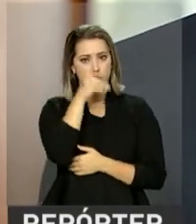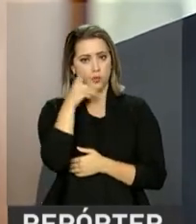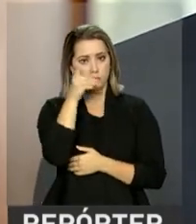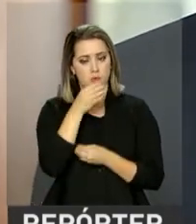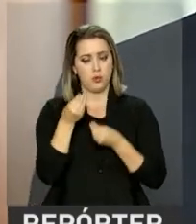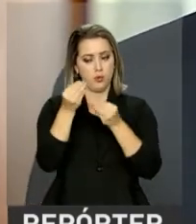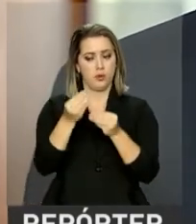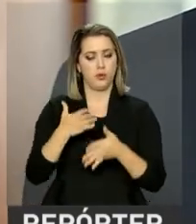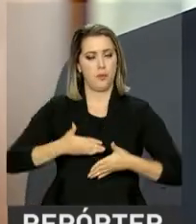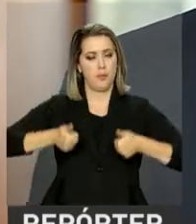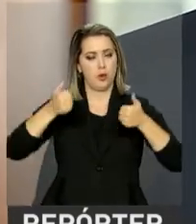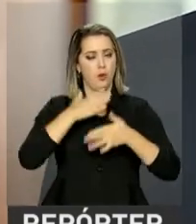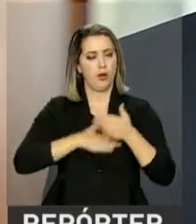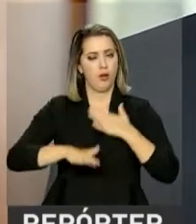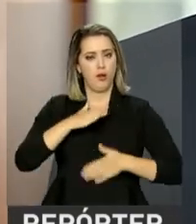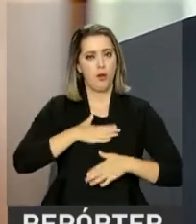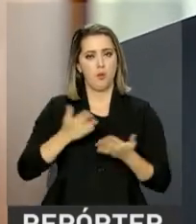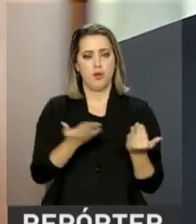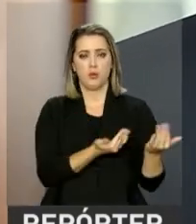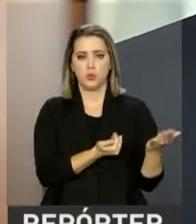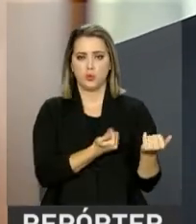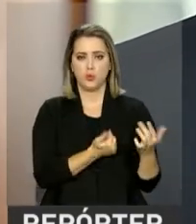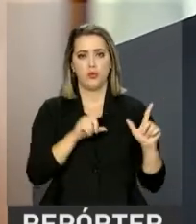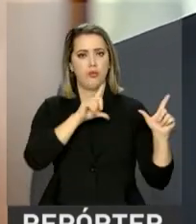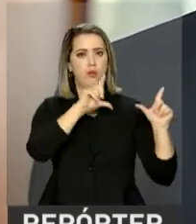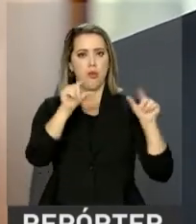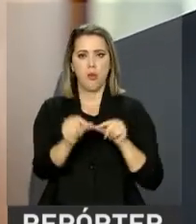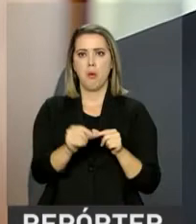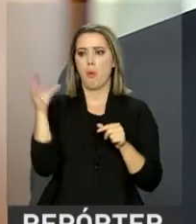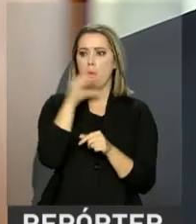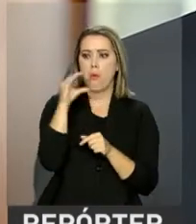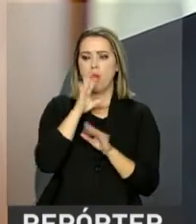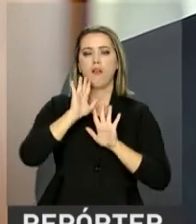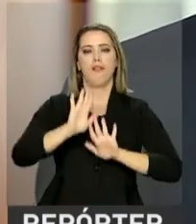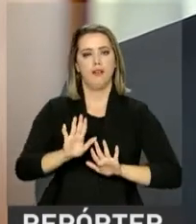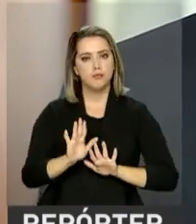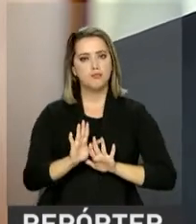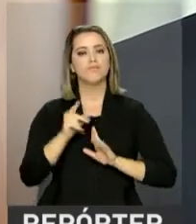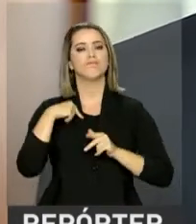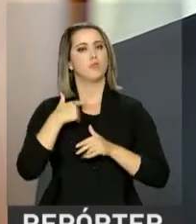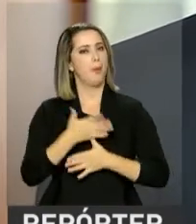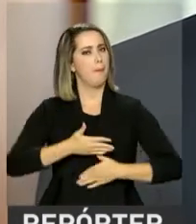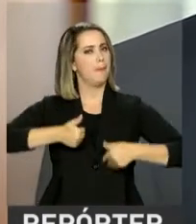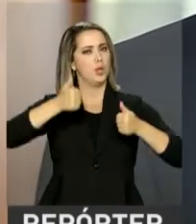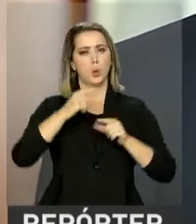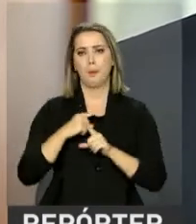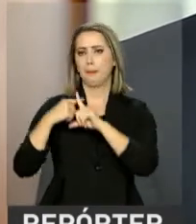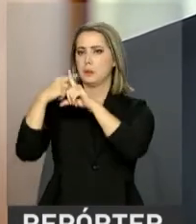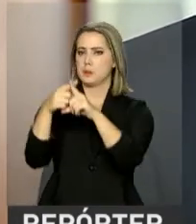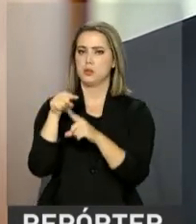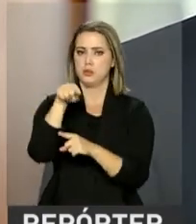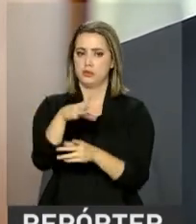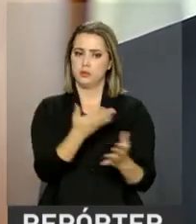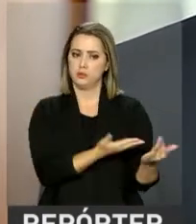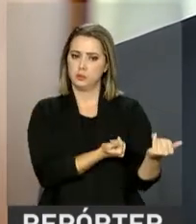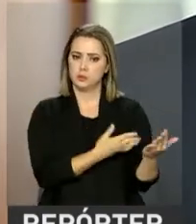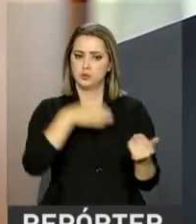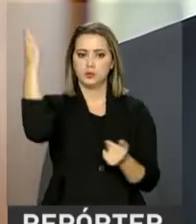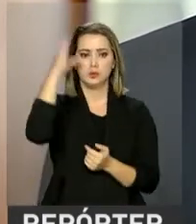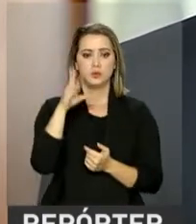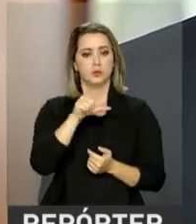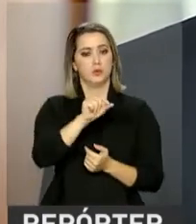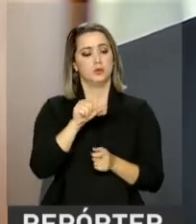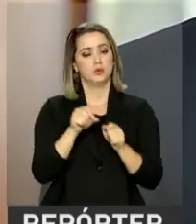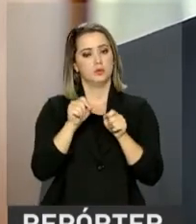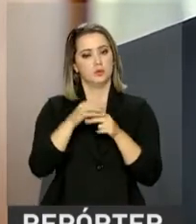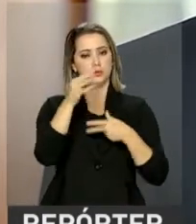tranquilidade aos jovens, menos sufoco, portanto, e um ambiente muito mais positivo para os jovens do Brasil que farão o